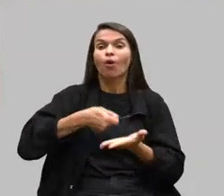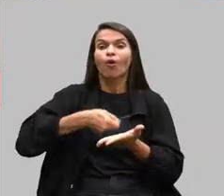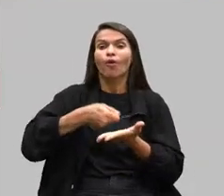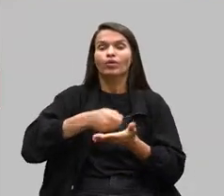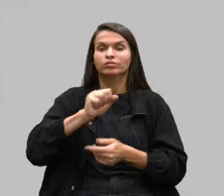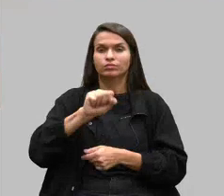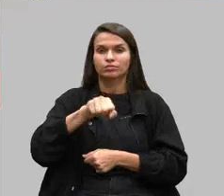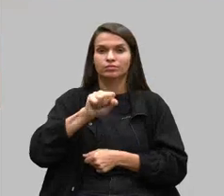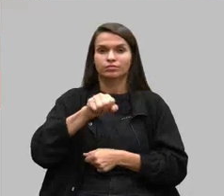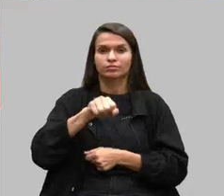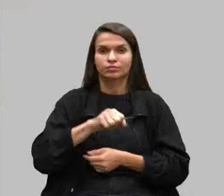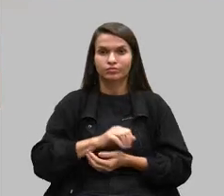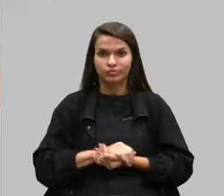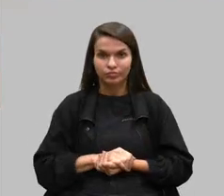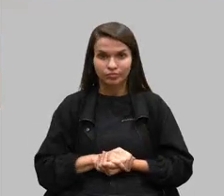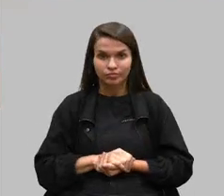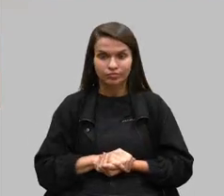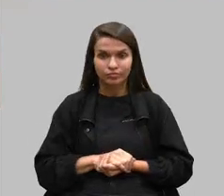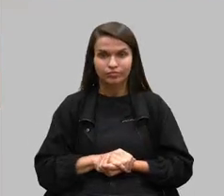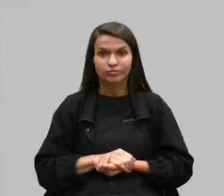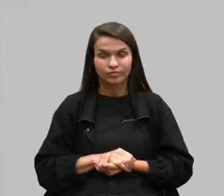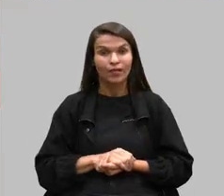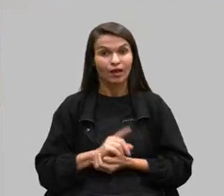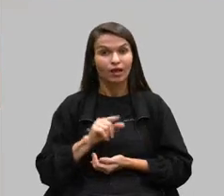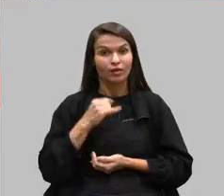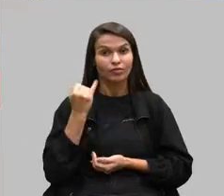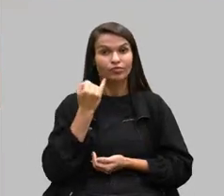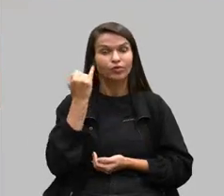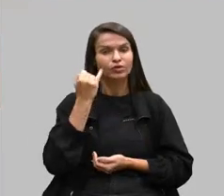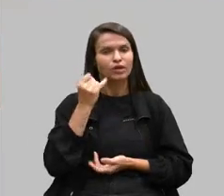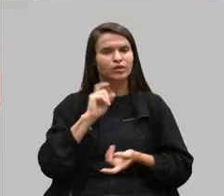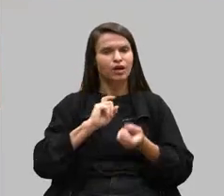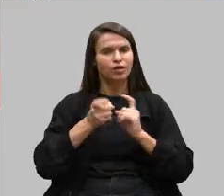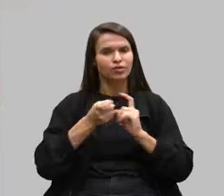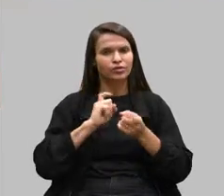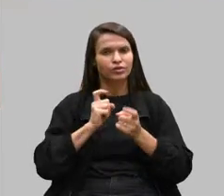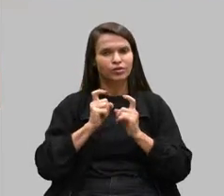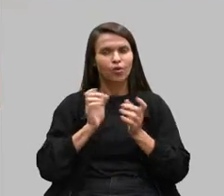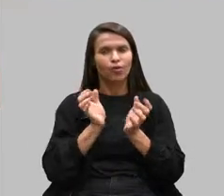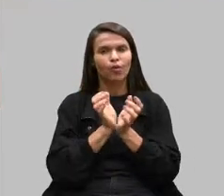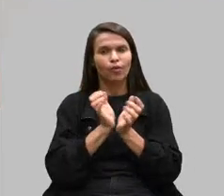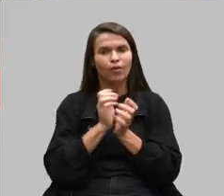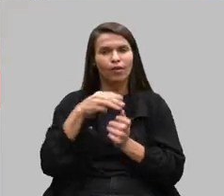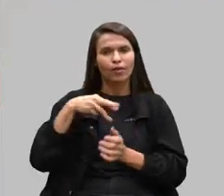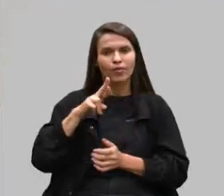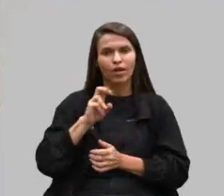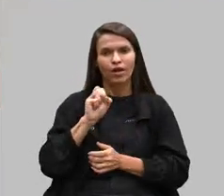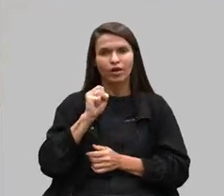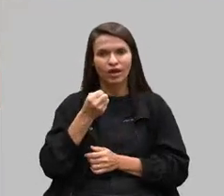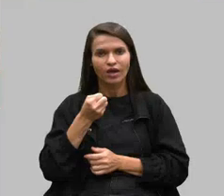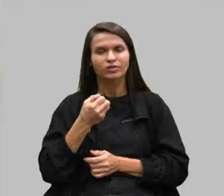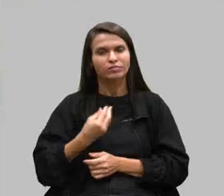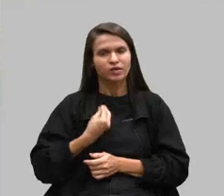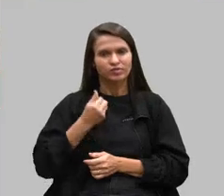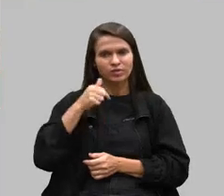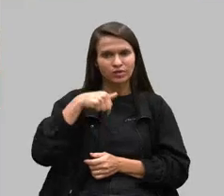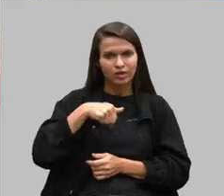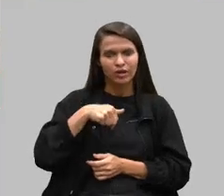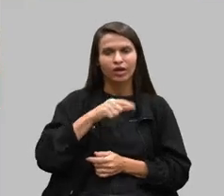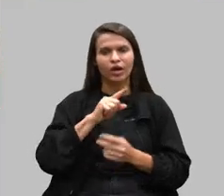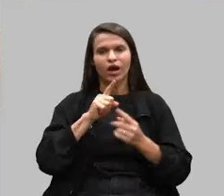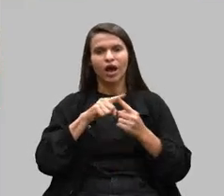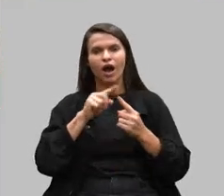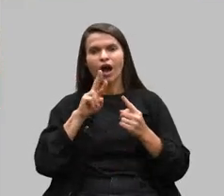então é é muito importante essa reunião né o pessoal da mrss aqui a Rosa carrado tá aqui que já